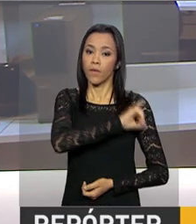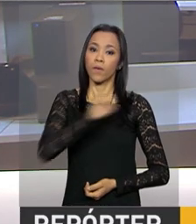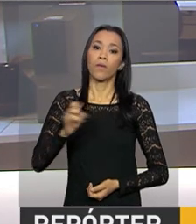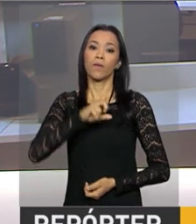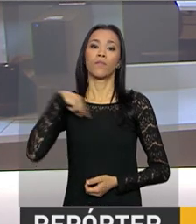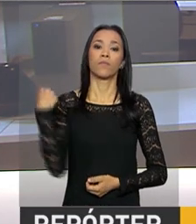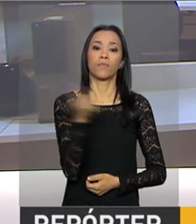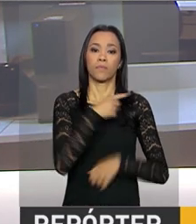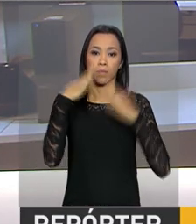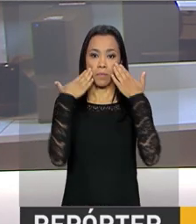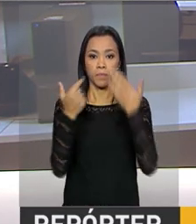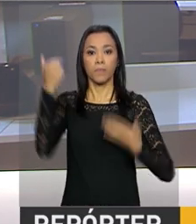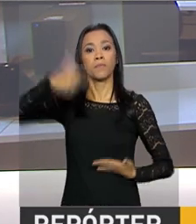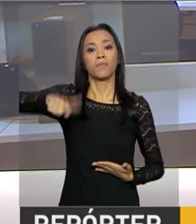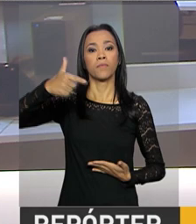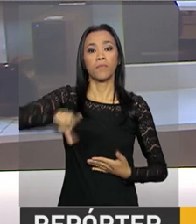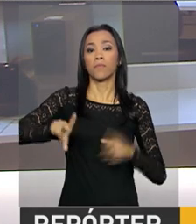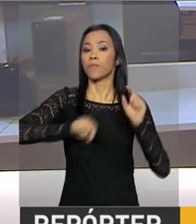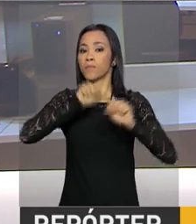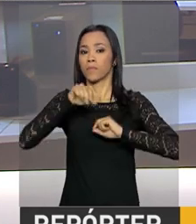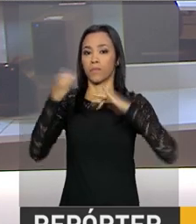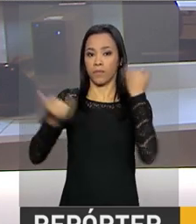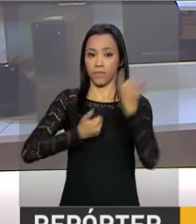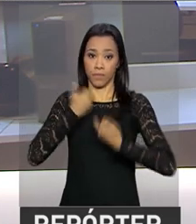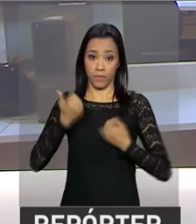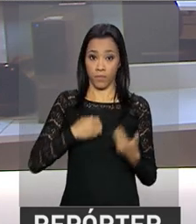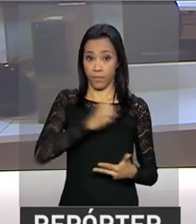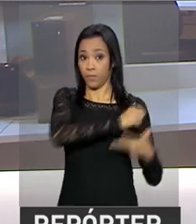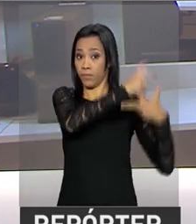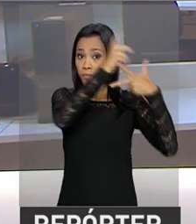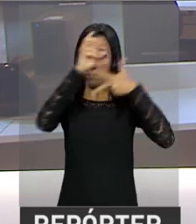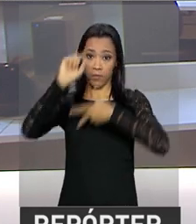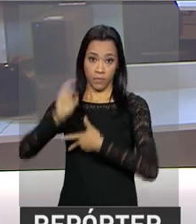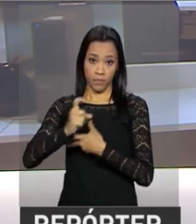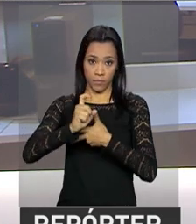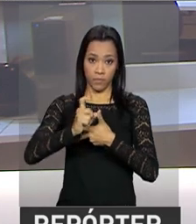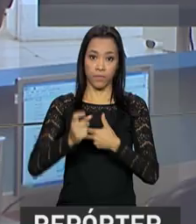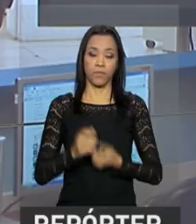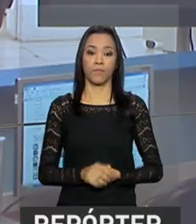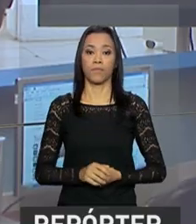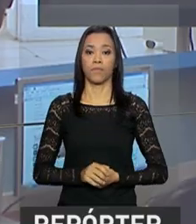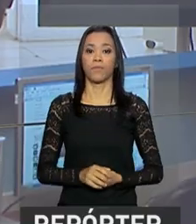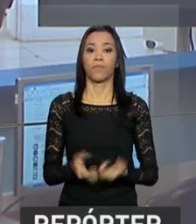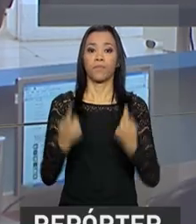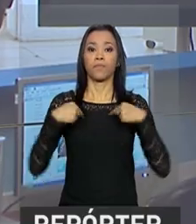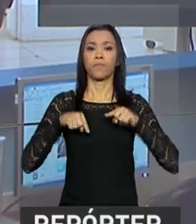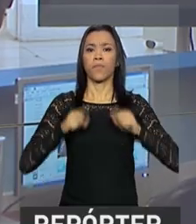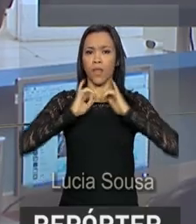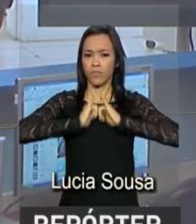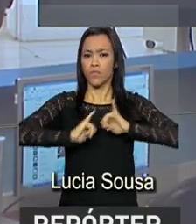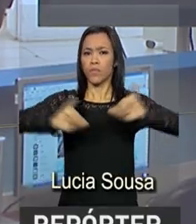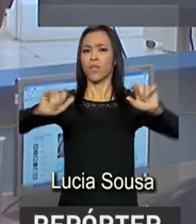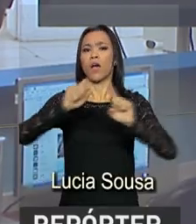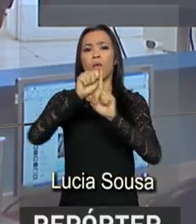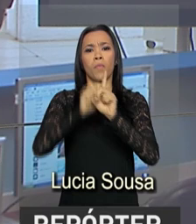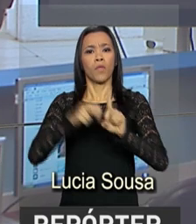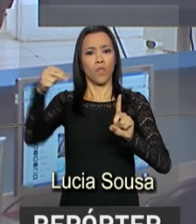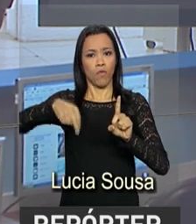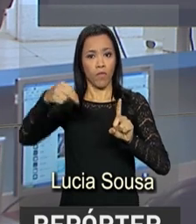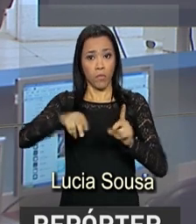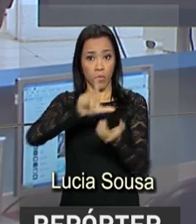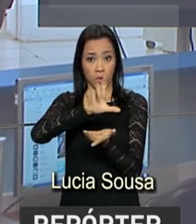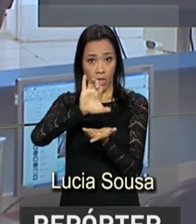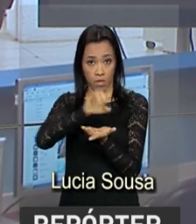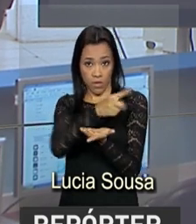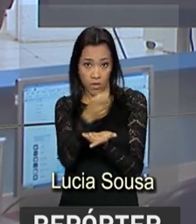Olá, no ar mais uma edição do Repórter NBR com as informações do Poder Executivo Federal. Anunciado para novembro, o leilão da distribuidora